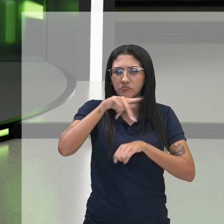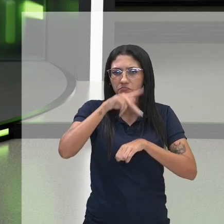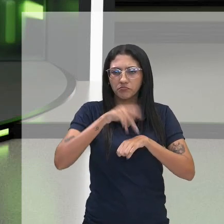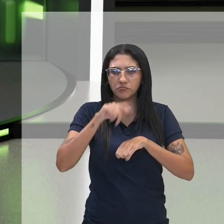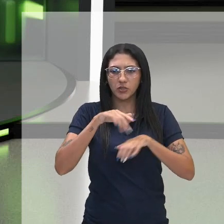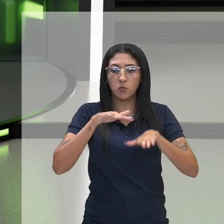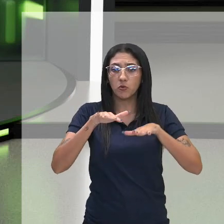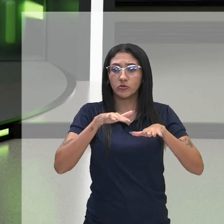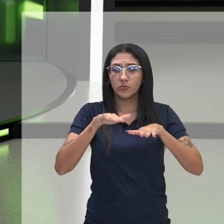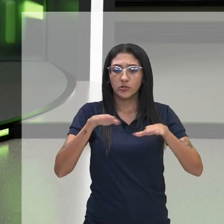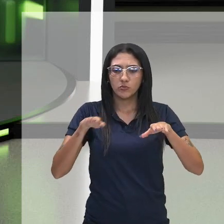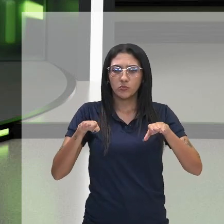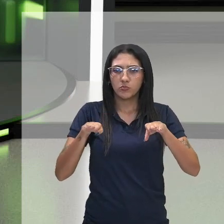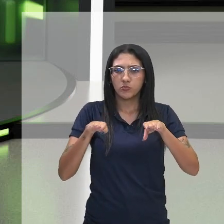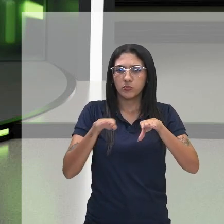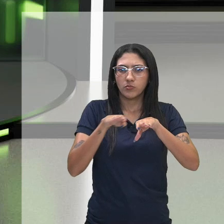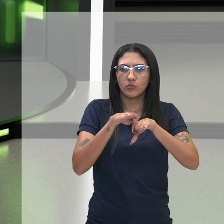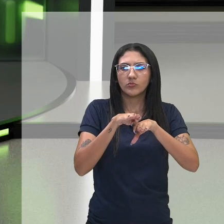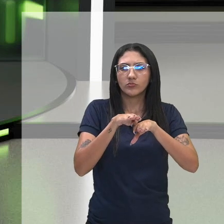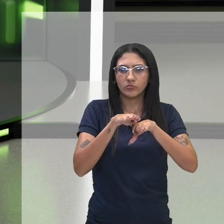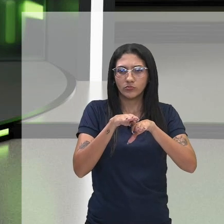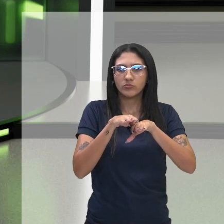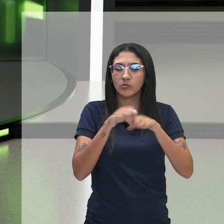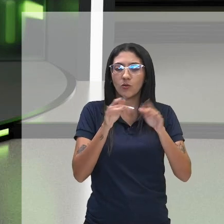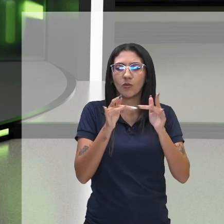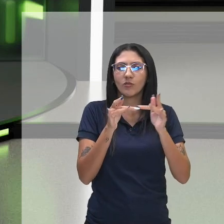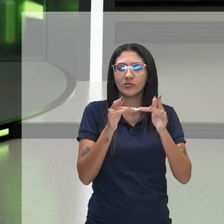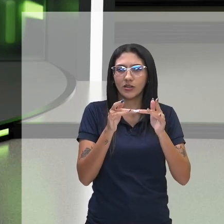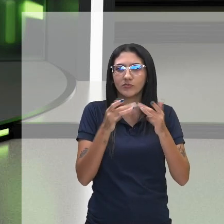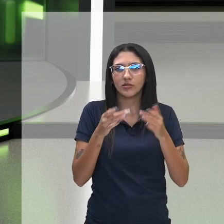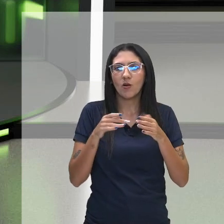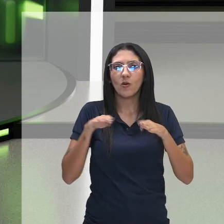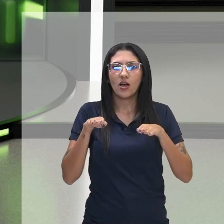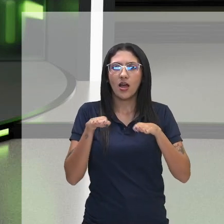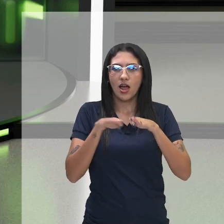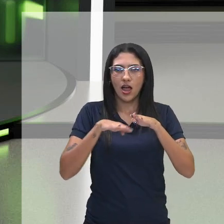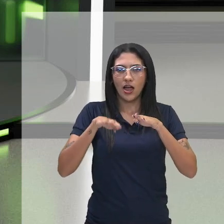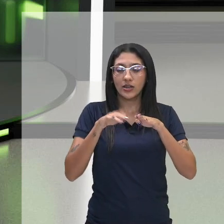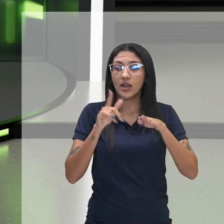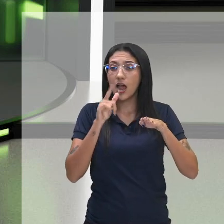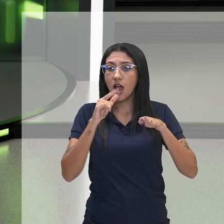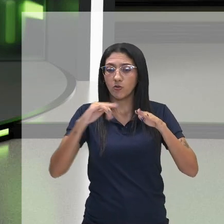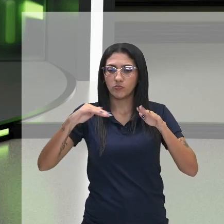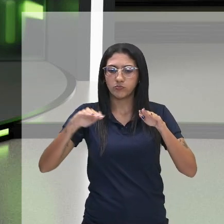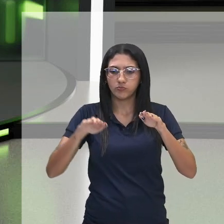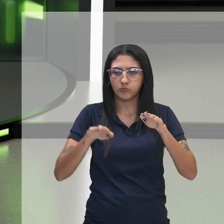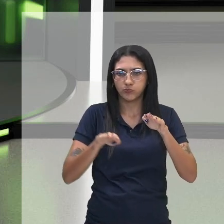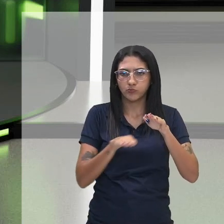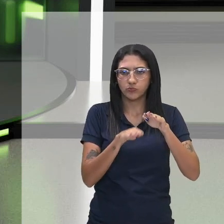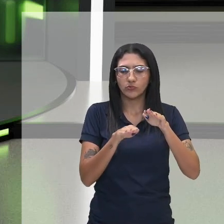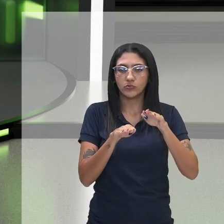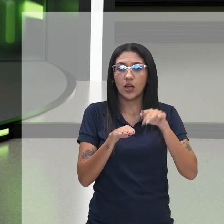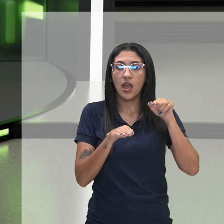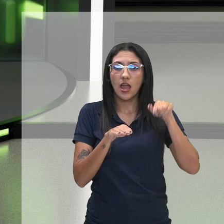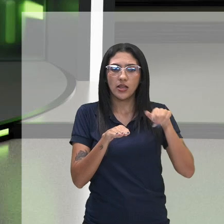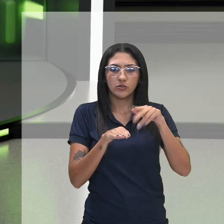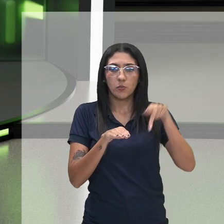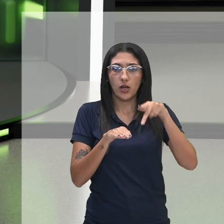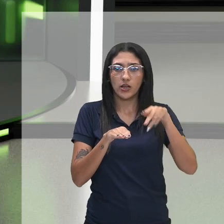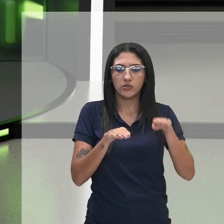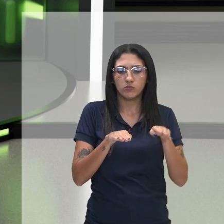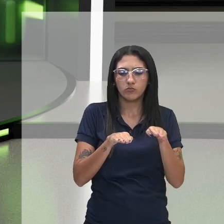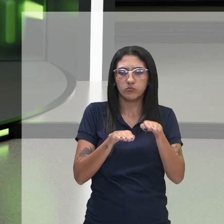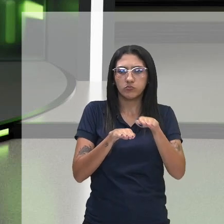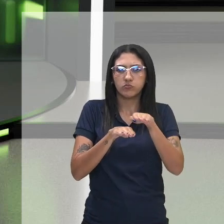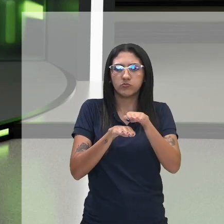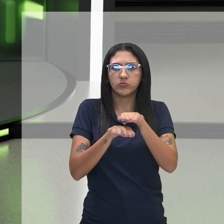ali continental com uma placa oceânica, né? Então, a oceânica foi para baixo, a continental subiu, e aí essa região do